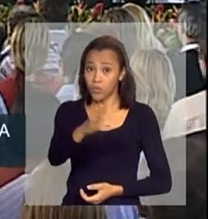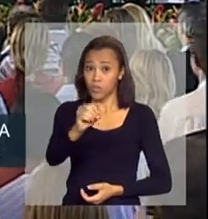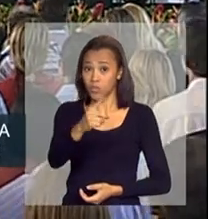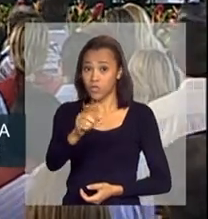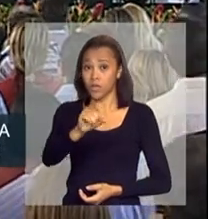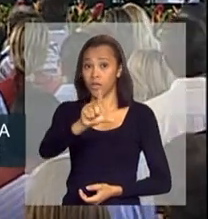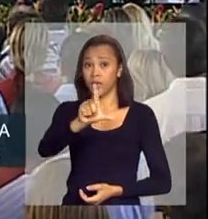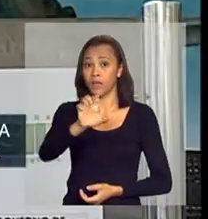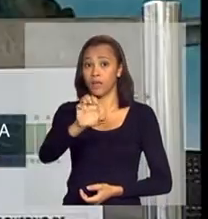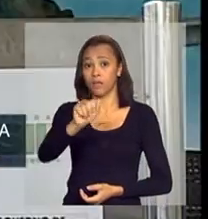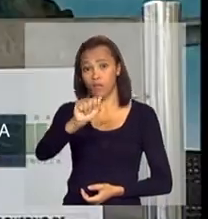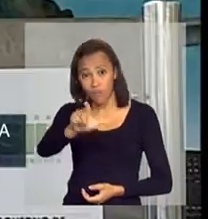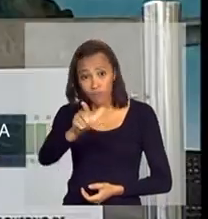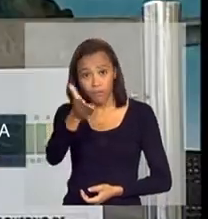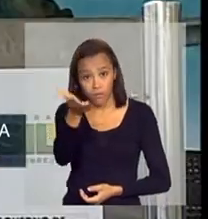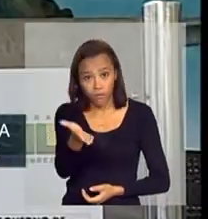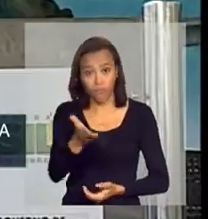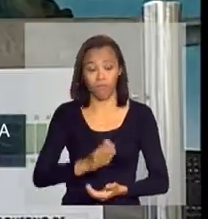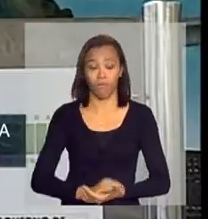Bittancourt.